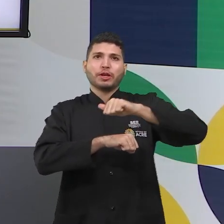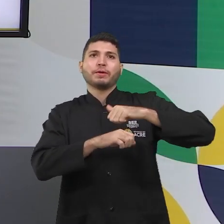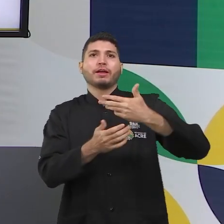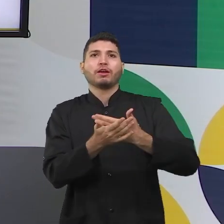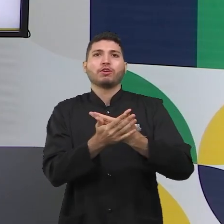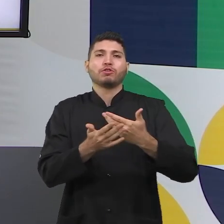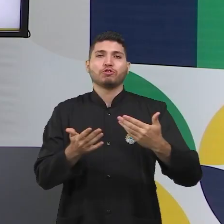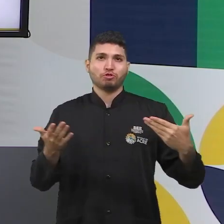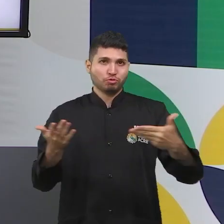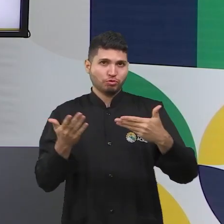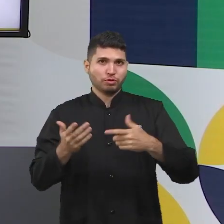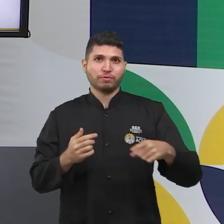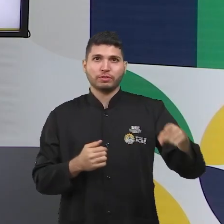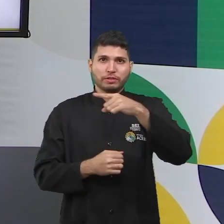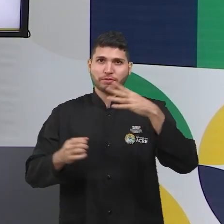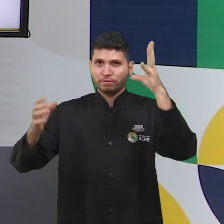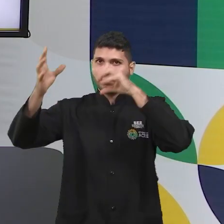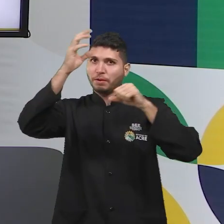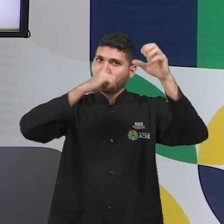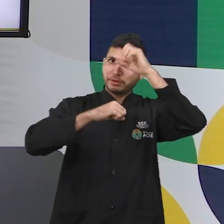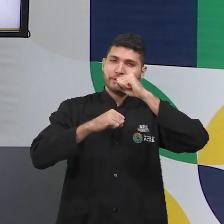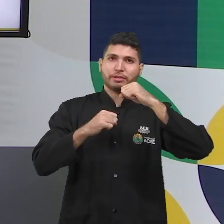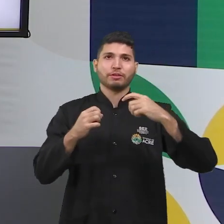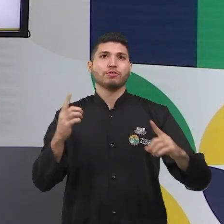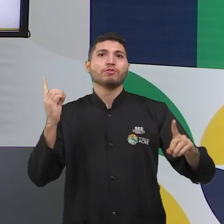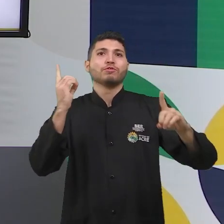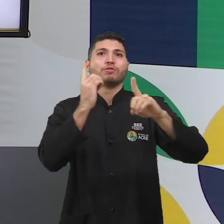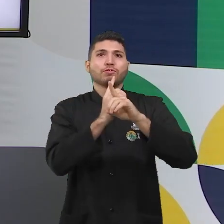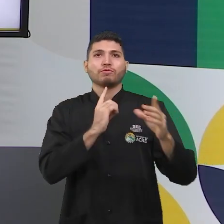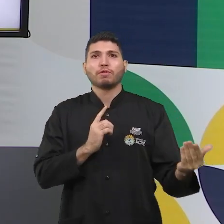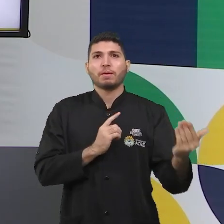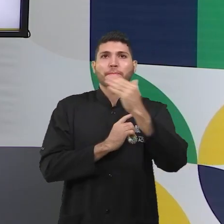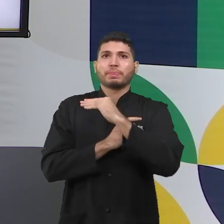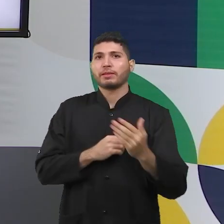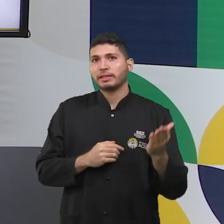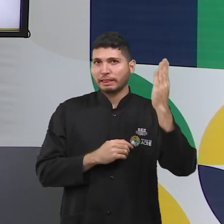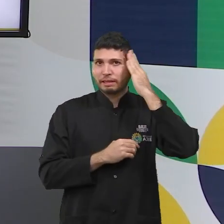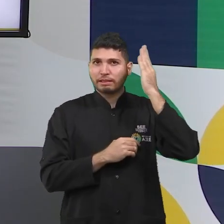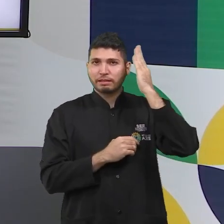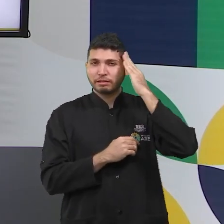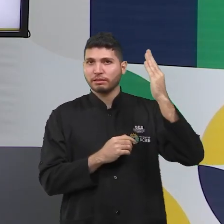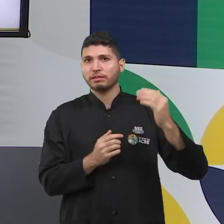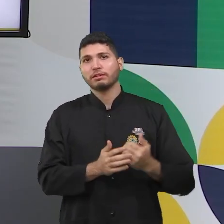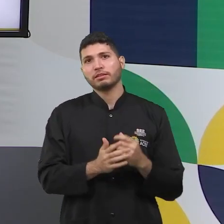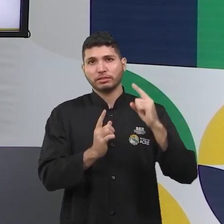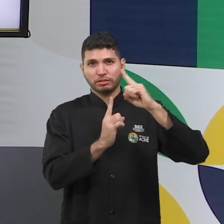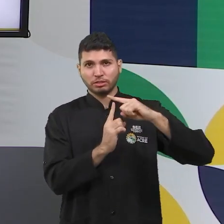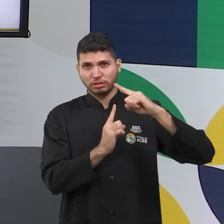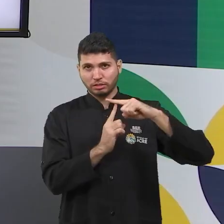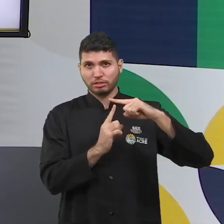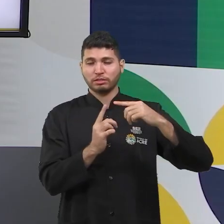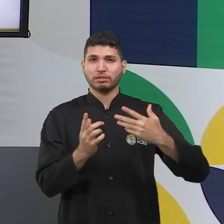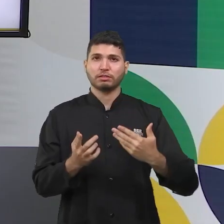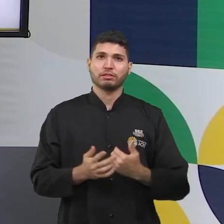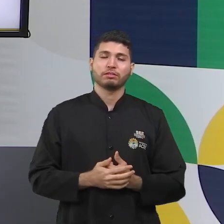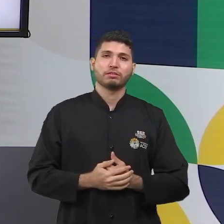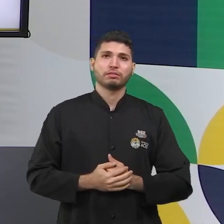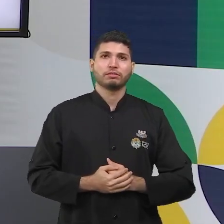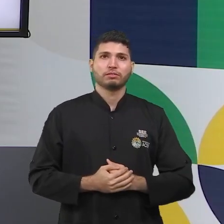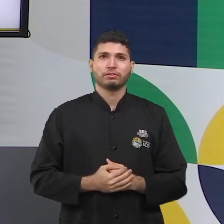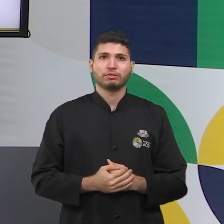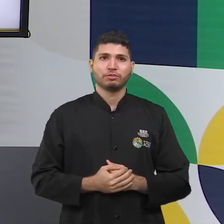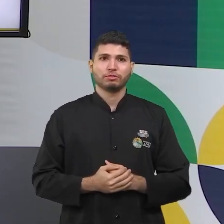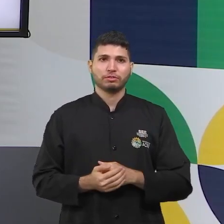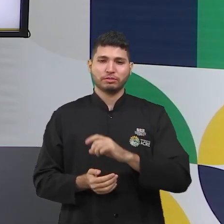que é o advérbio, tá bom? Então, vamos identificar e entender um pouco dessa classe aí, de